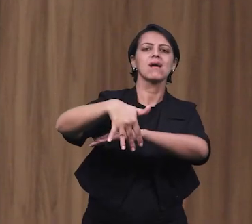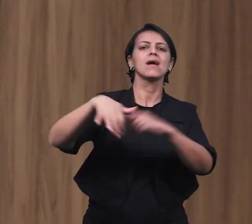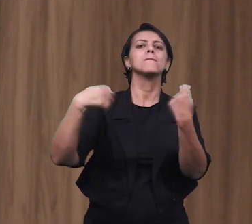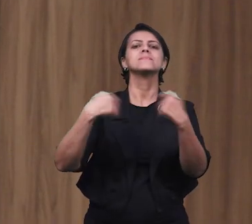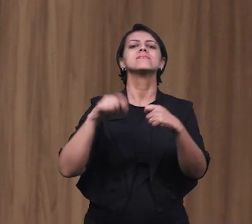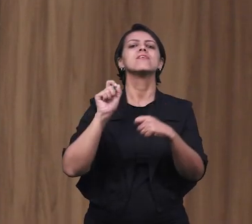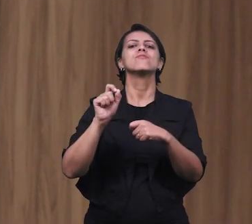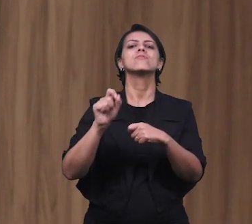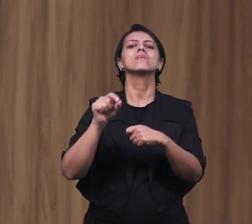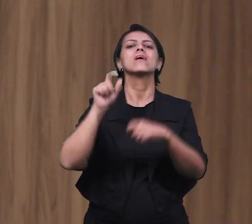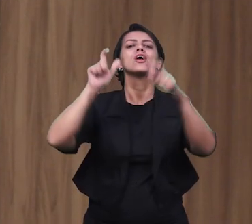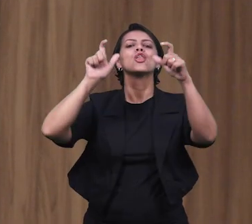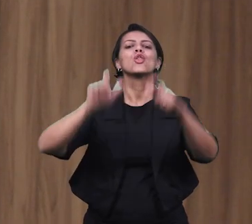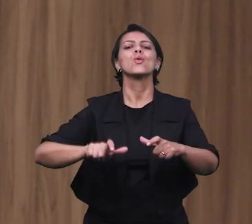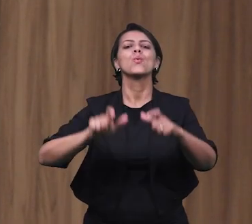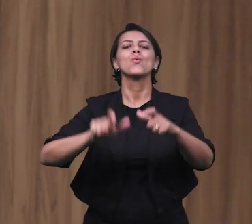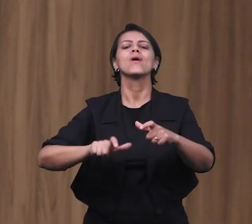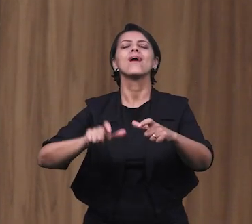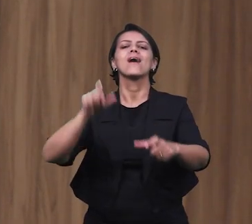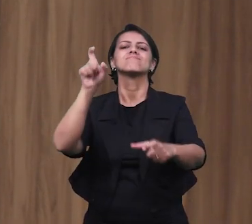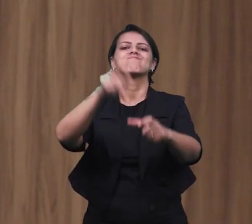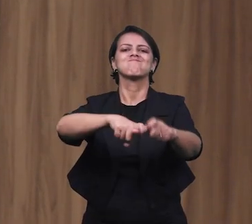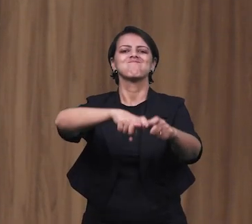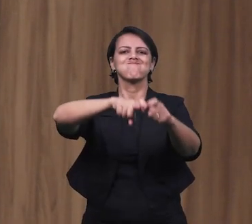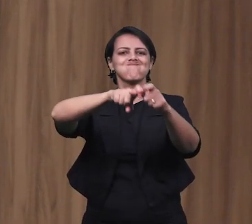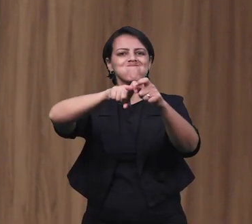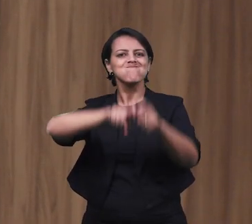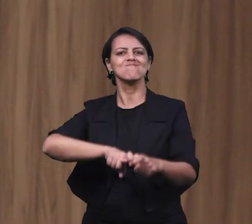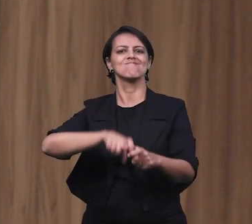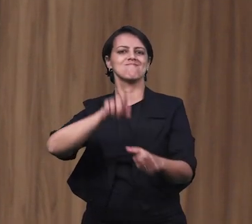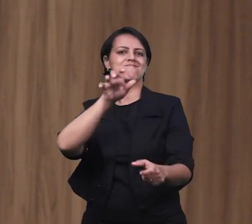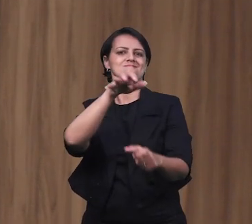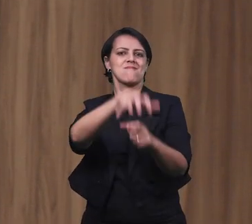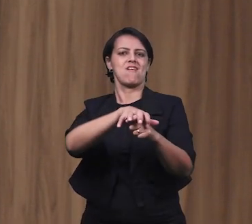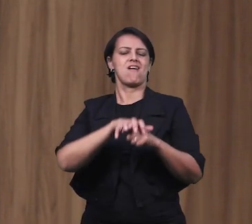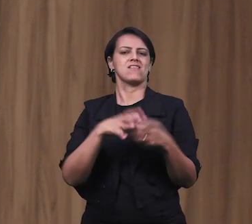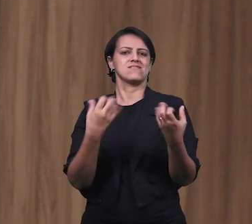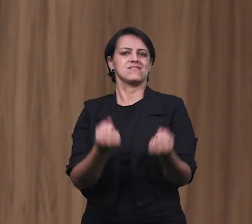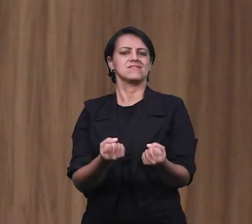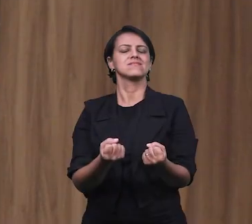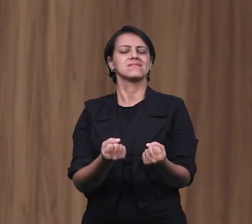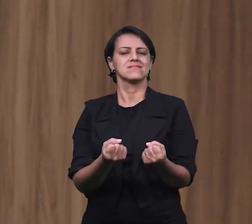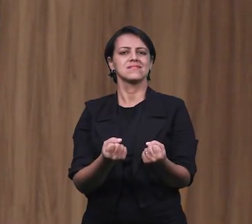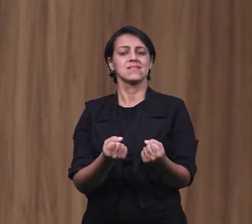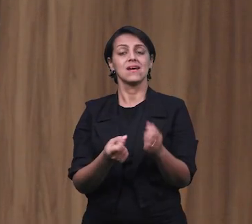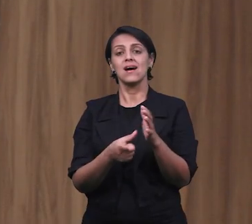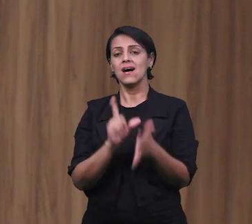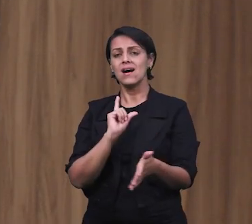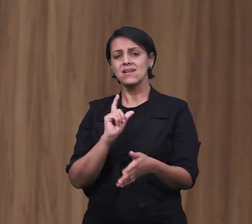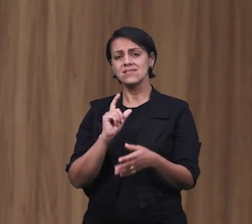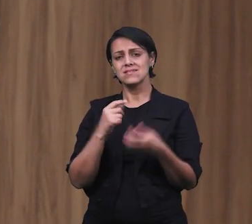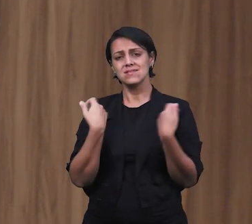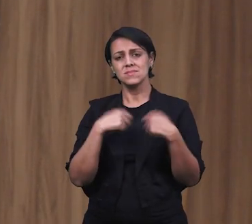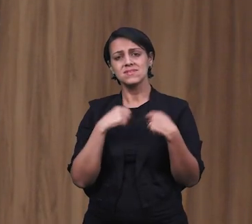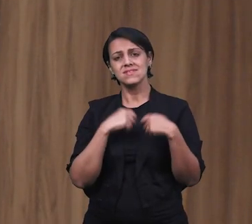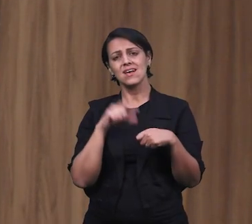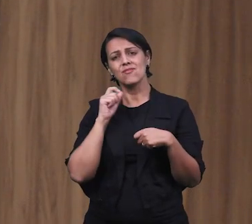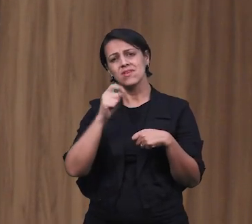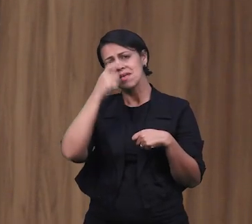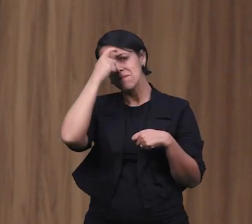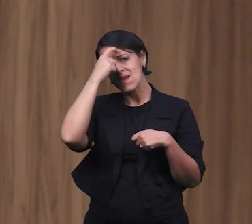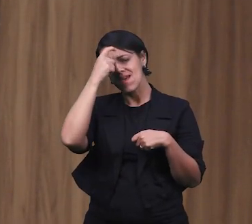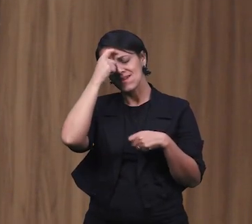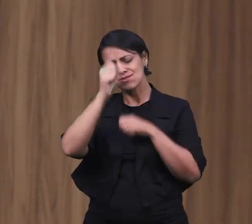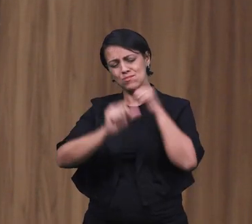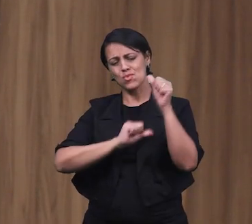povo, com a mentalidade de escravo, precisava agora, na caminhada do deserto, se desfazer daquela mentalidade de